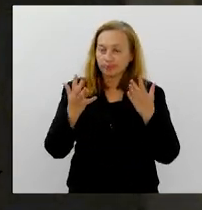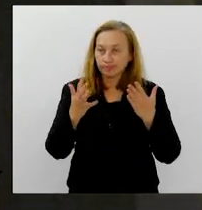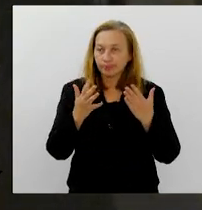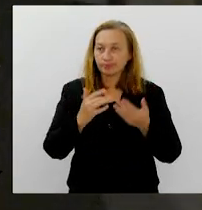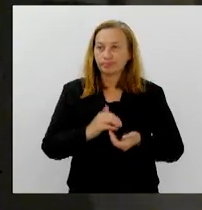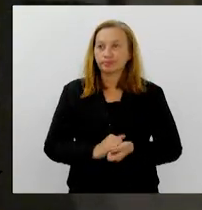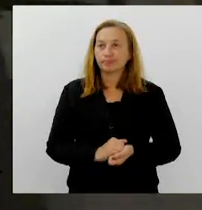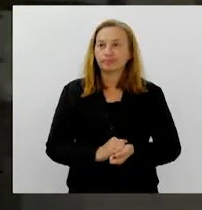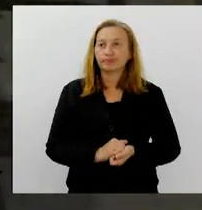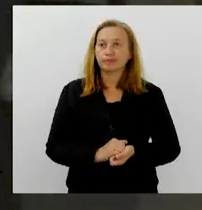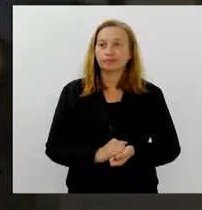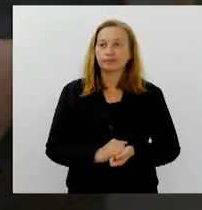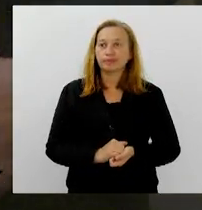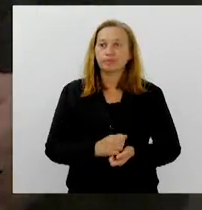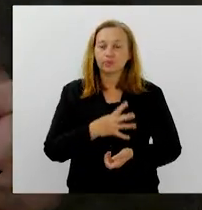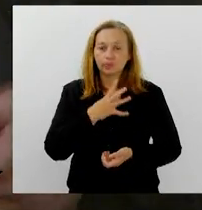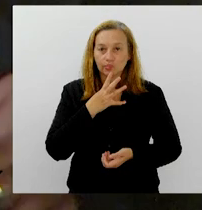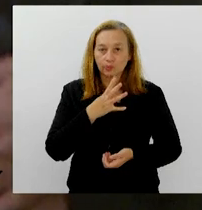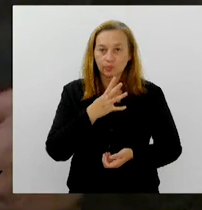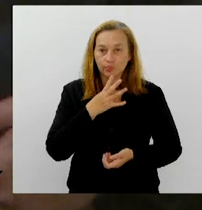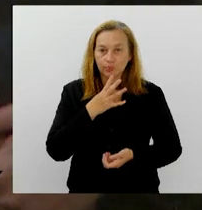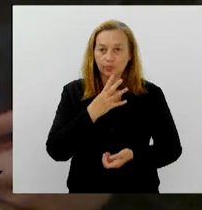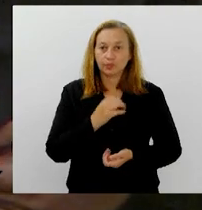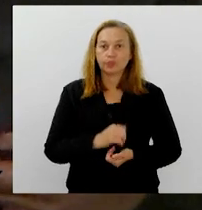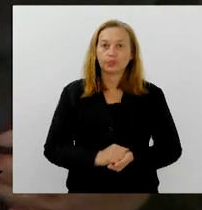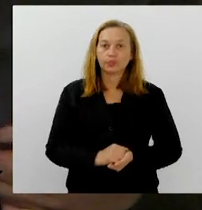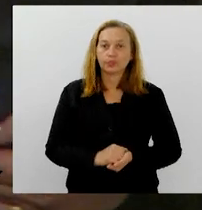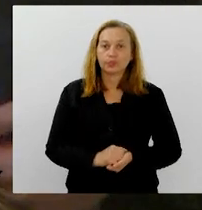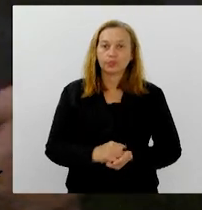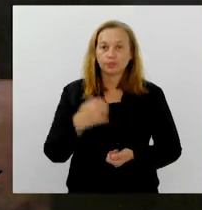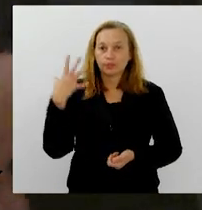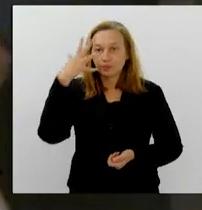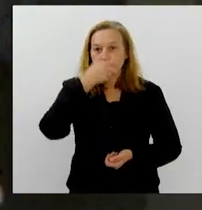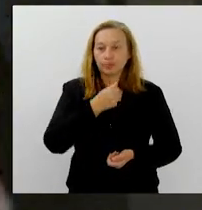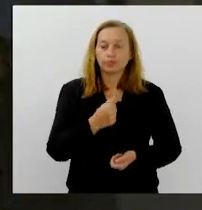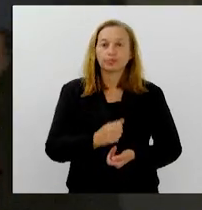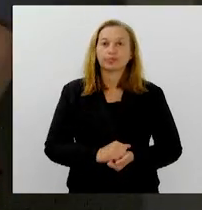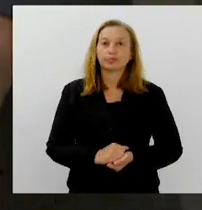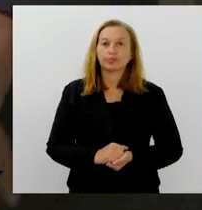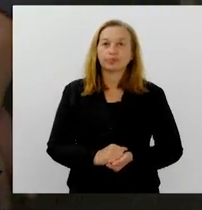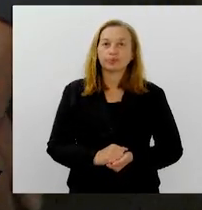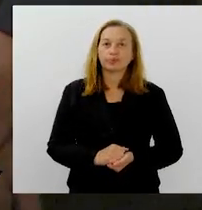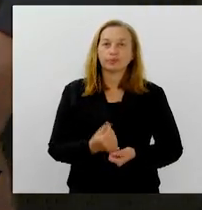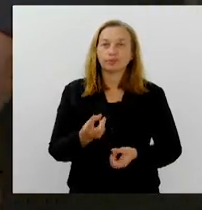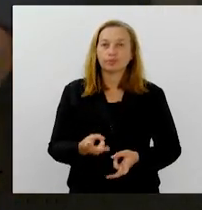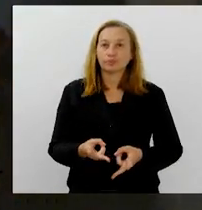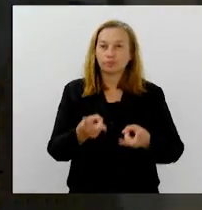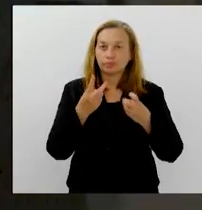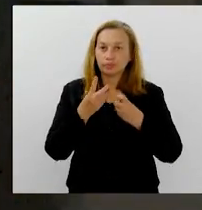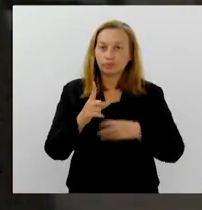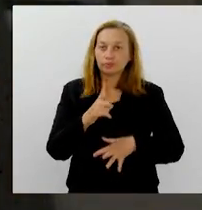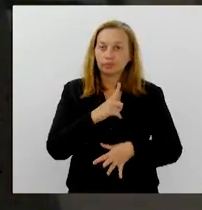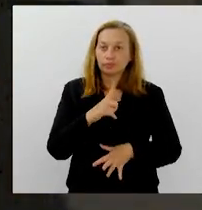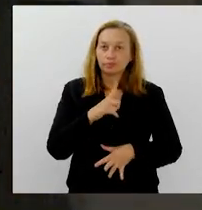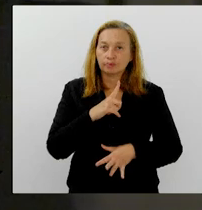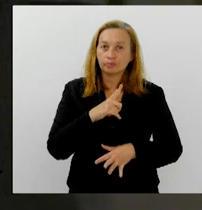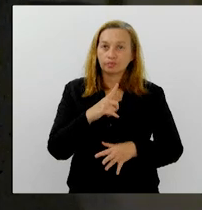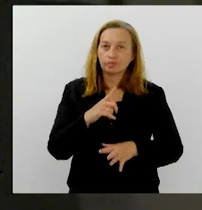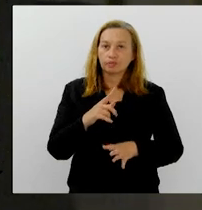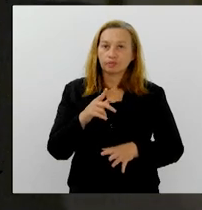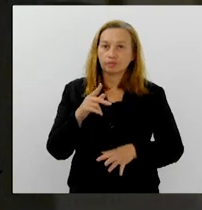para celebrar esse reconhecimento. É muito lindo quando a gente percebe que existe um